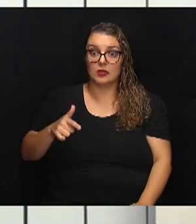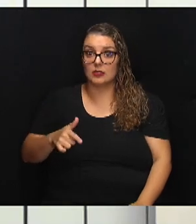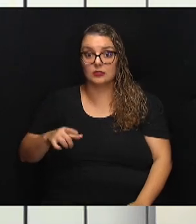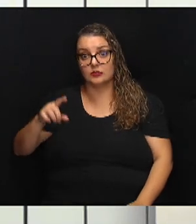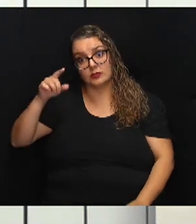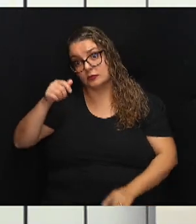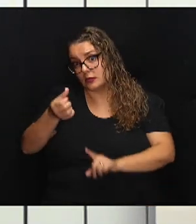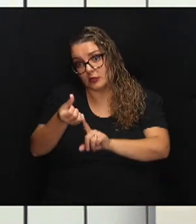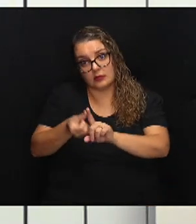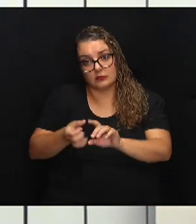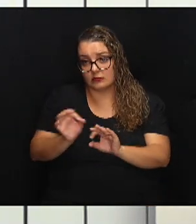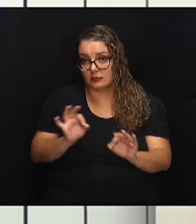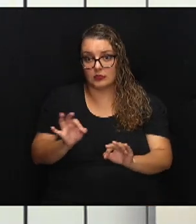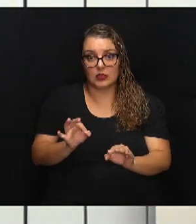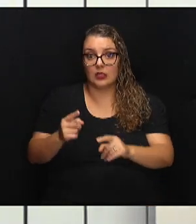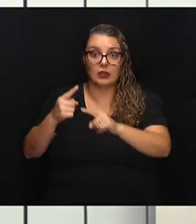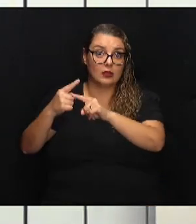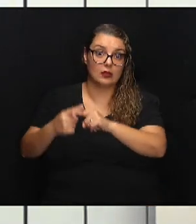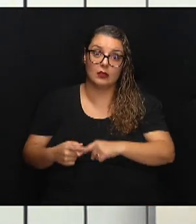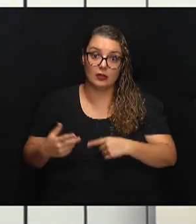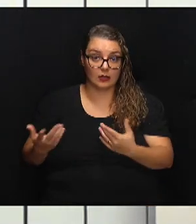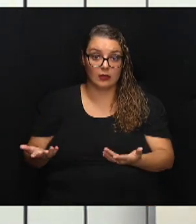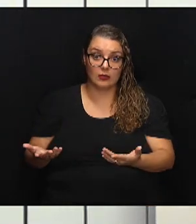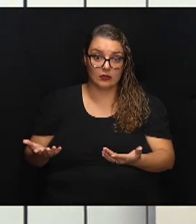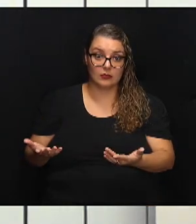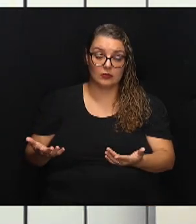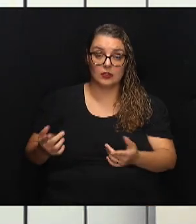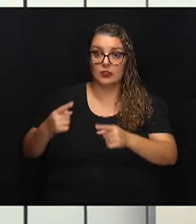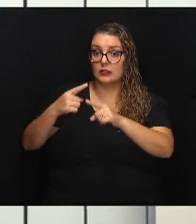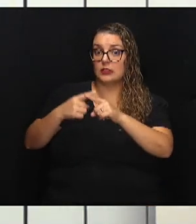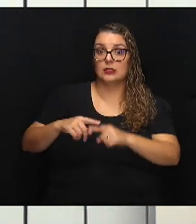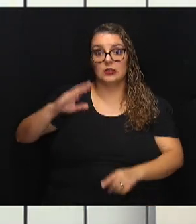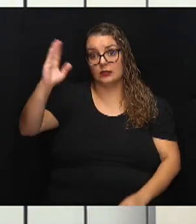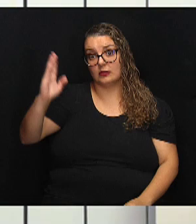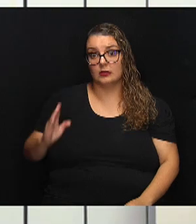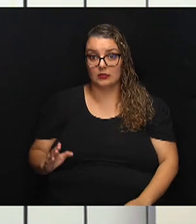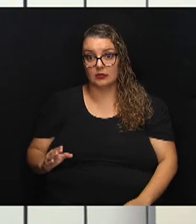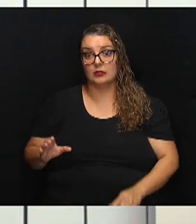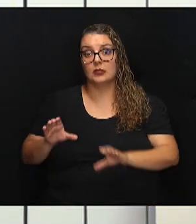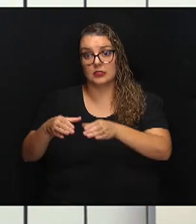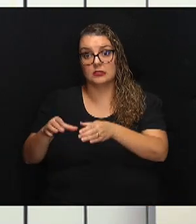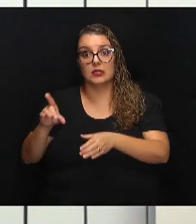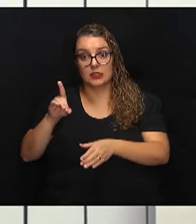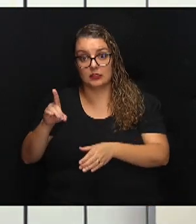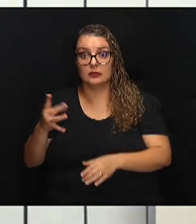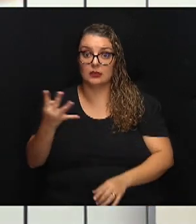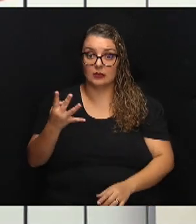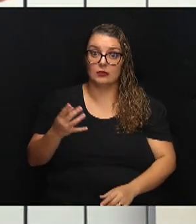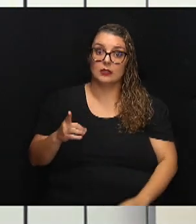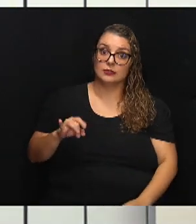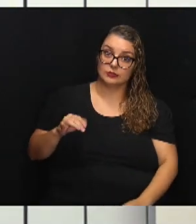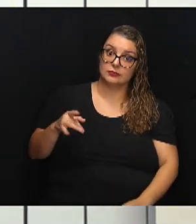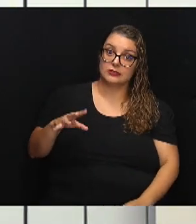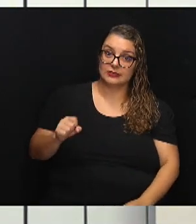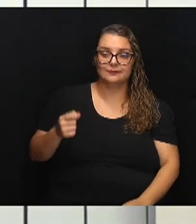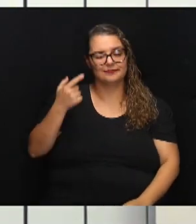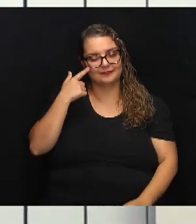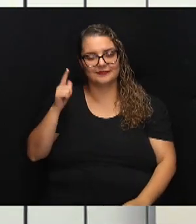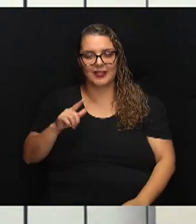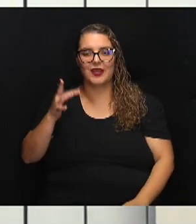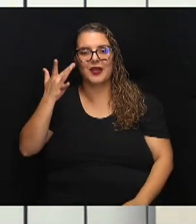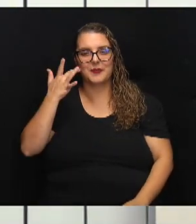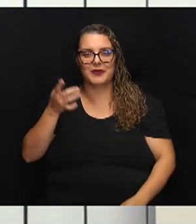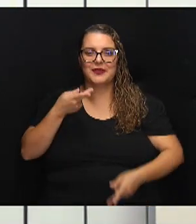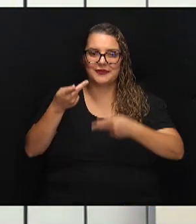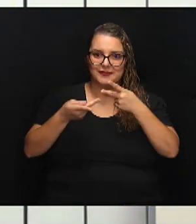segundo semestre, não vai disputar nem o Campeonato Brasileiro da Série D, da 4ª divisão. Então, claro que amanhã a gente